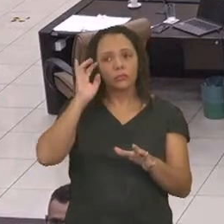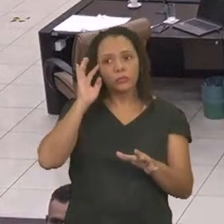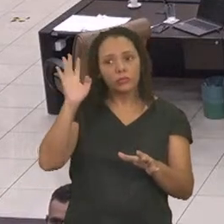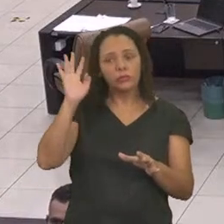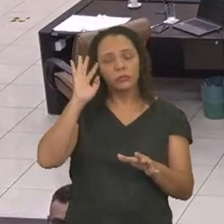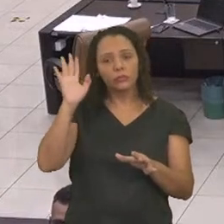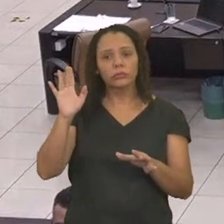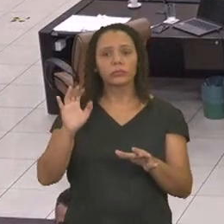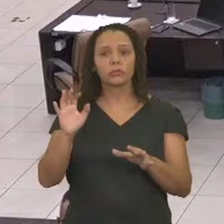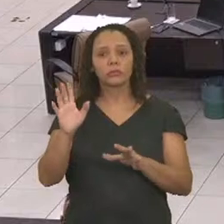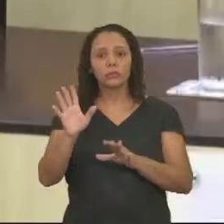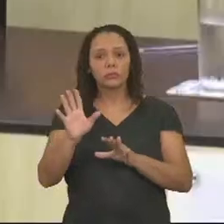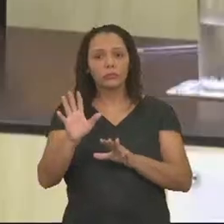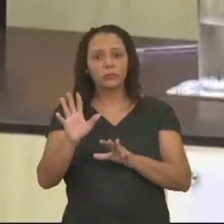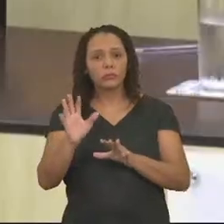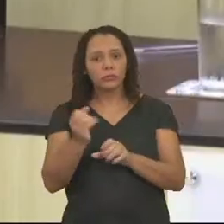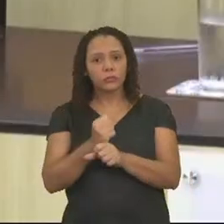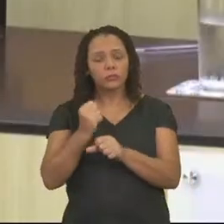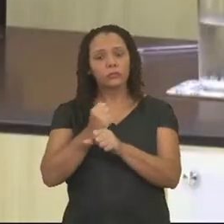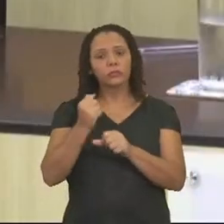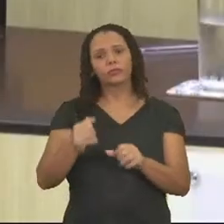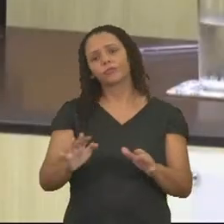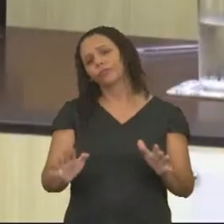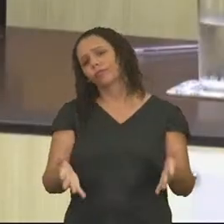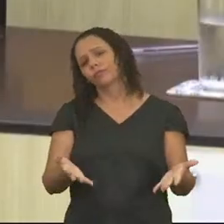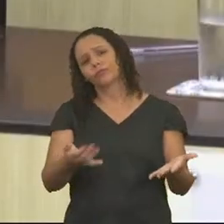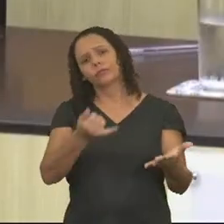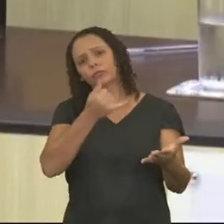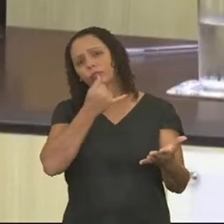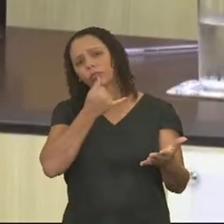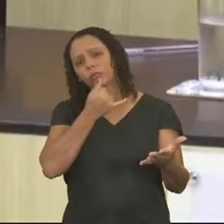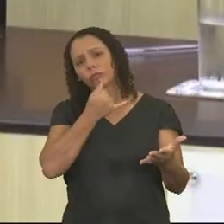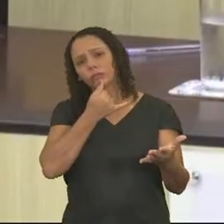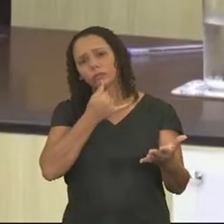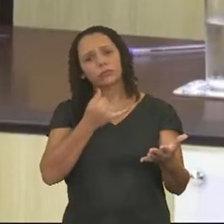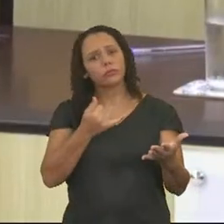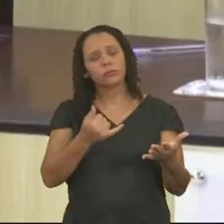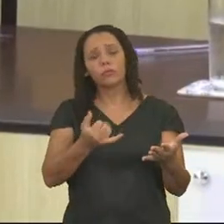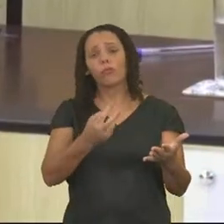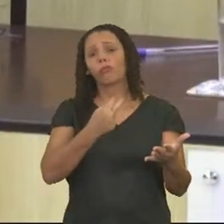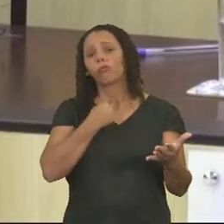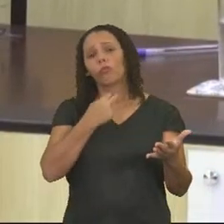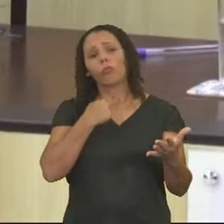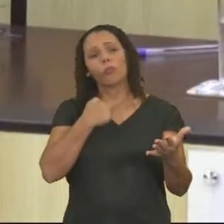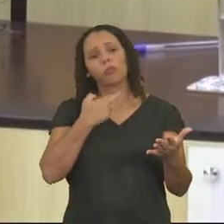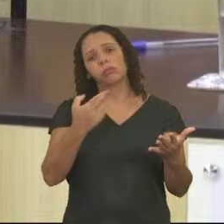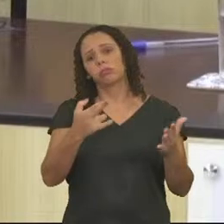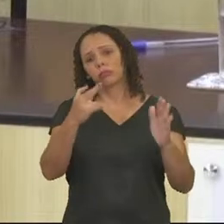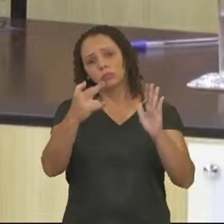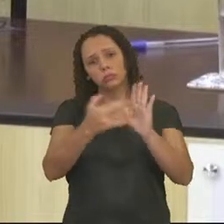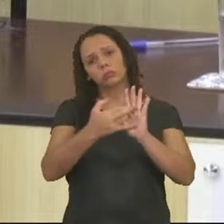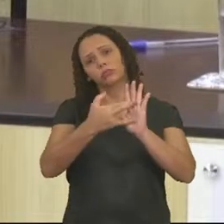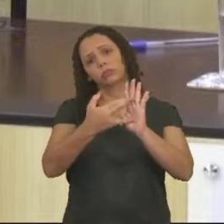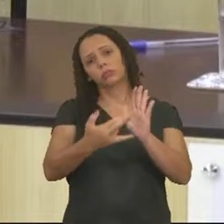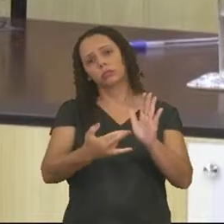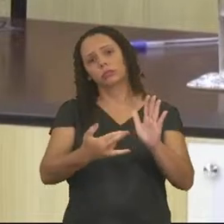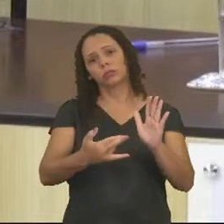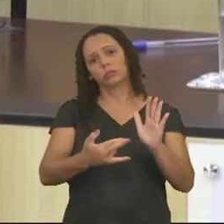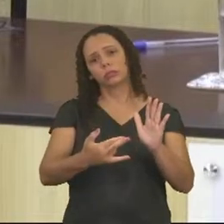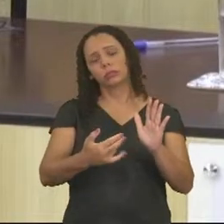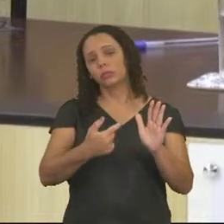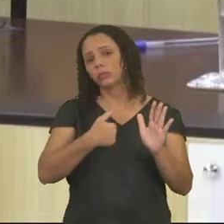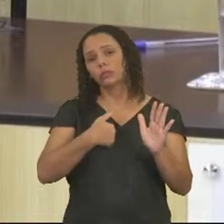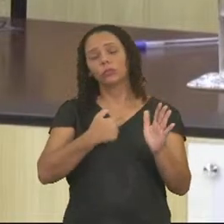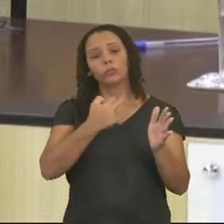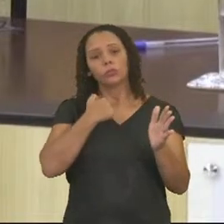forma que ele deve entender. Não é dessa forma, Gabriel. Infelizmente, pelo regimento, eu não posso. Eu estou infringindo o regimento interno.